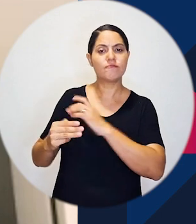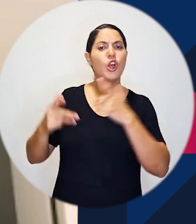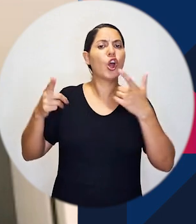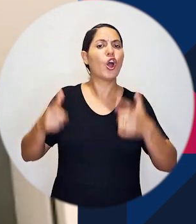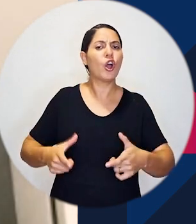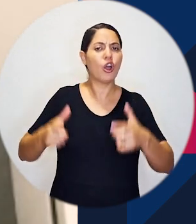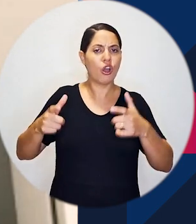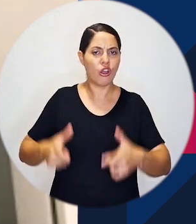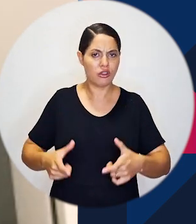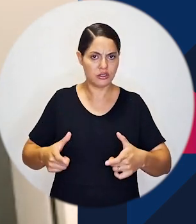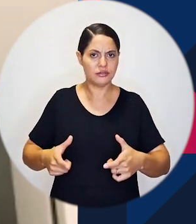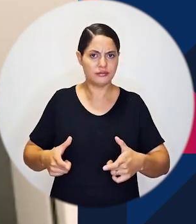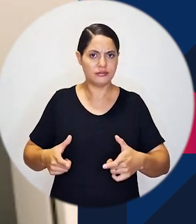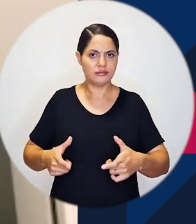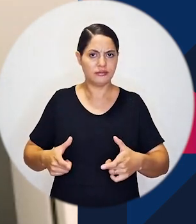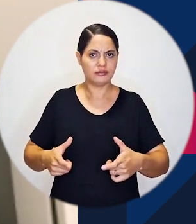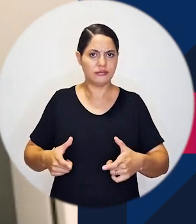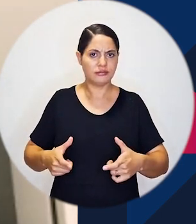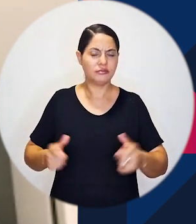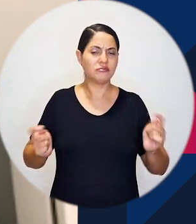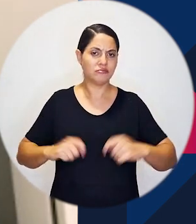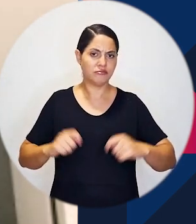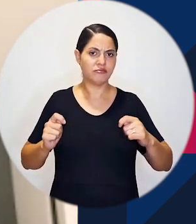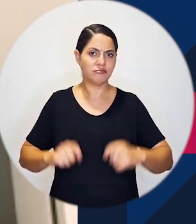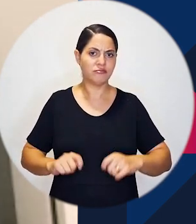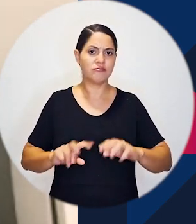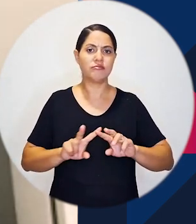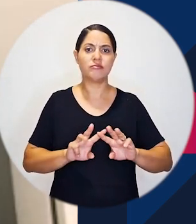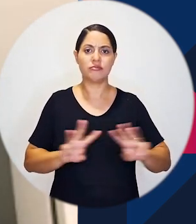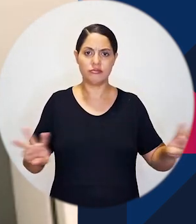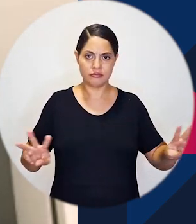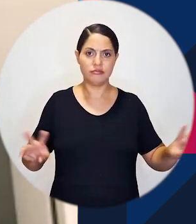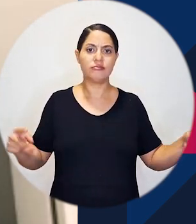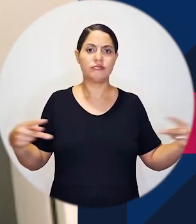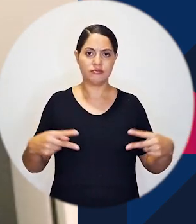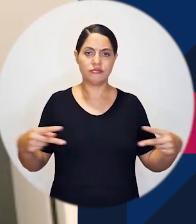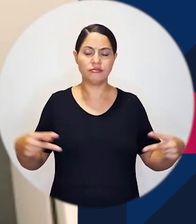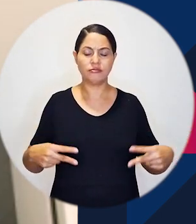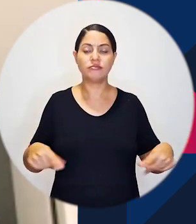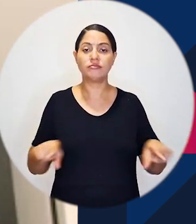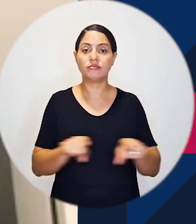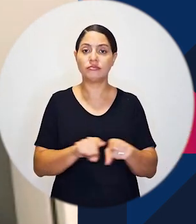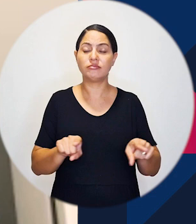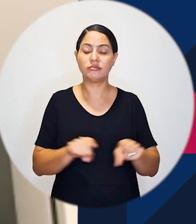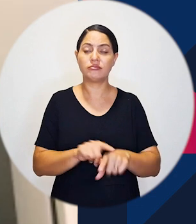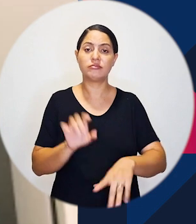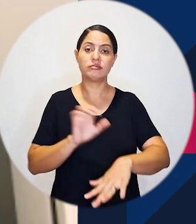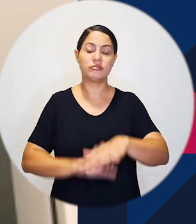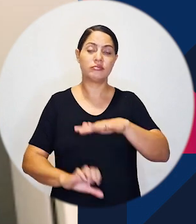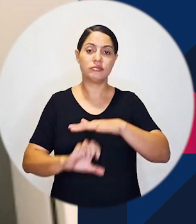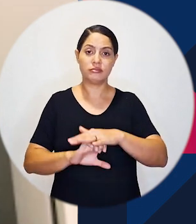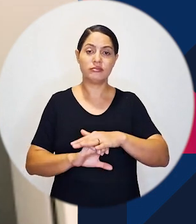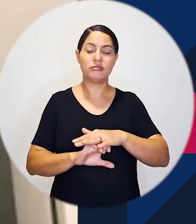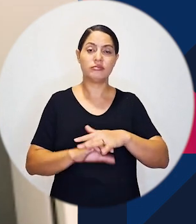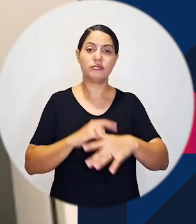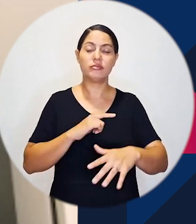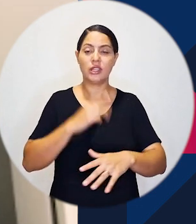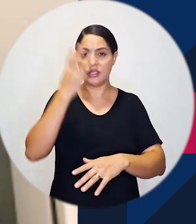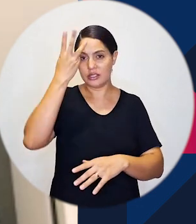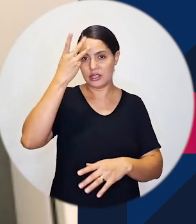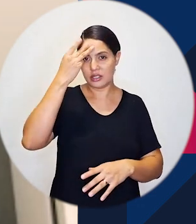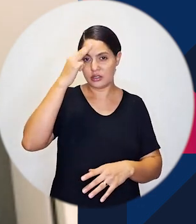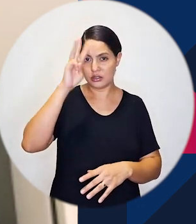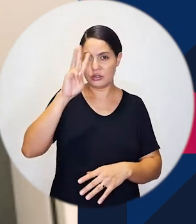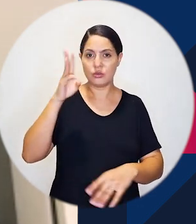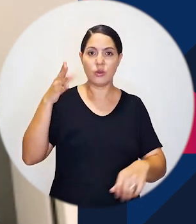realizado por meio do domicílio judicial eletrônico e a pessoa jurídica tem 3 dias para acessar,